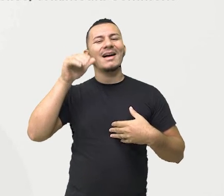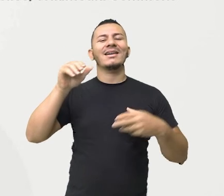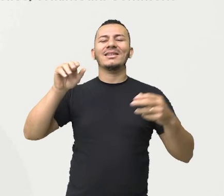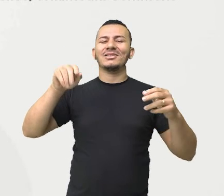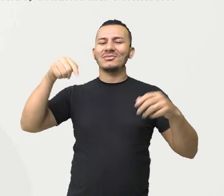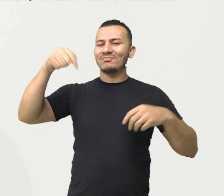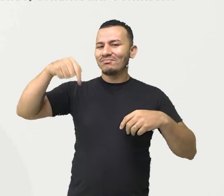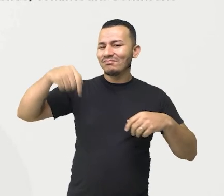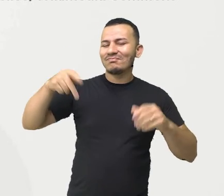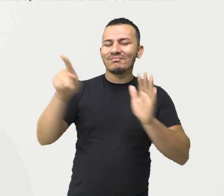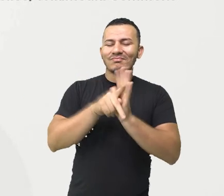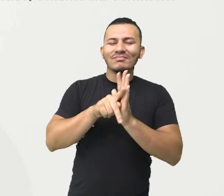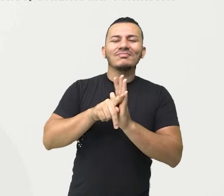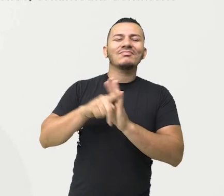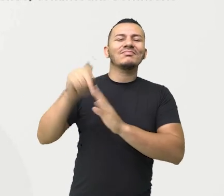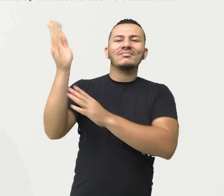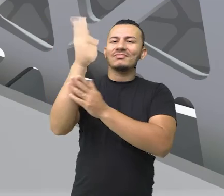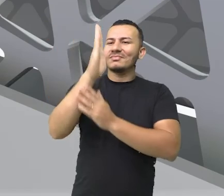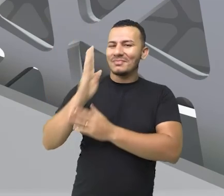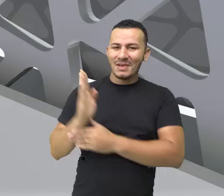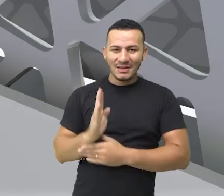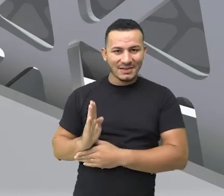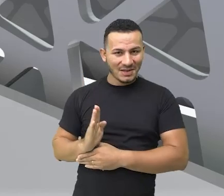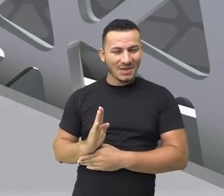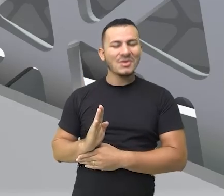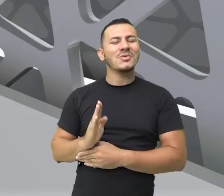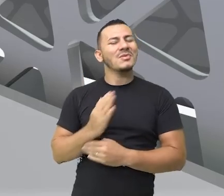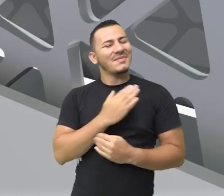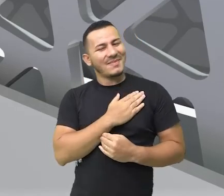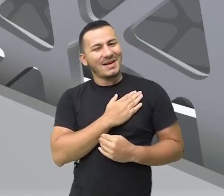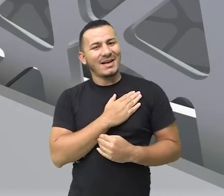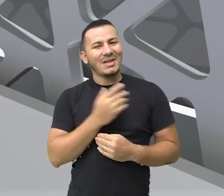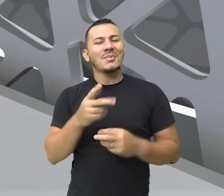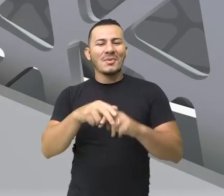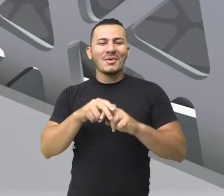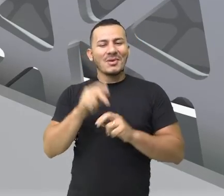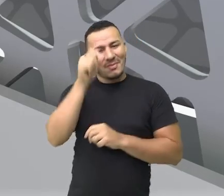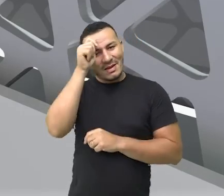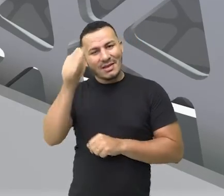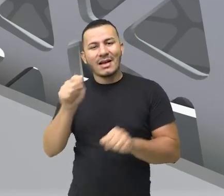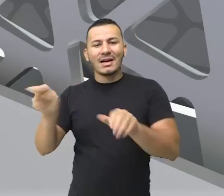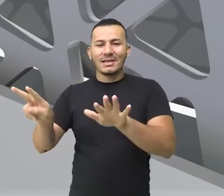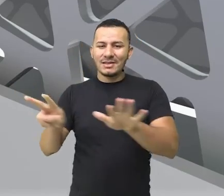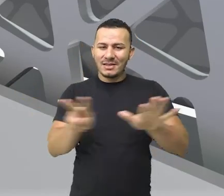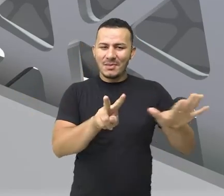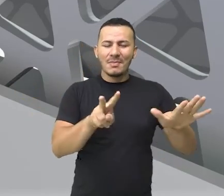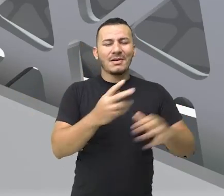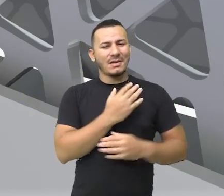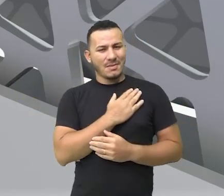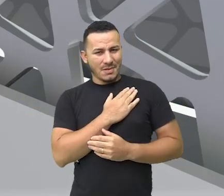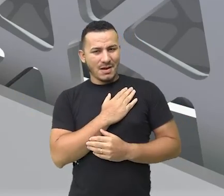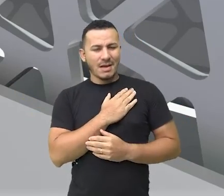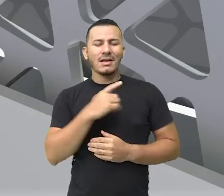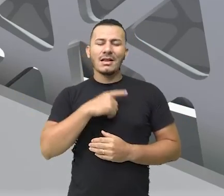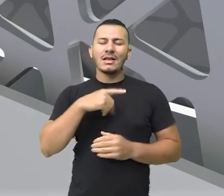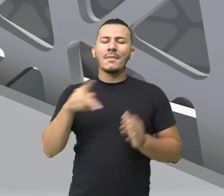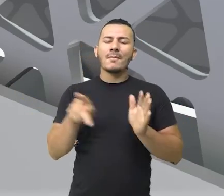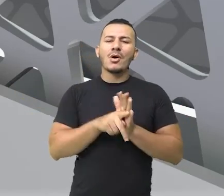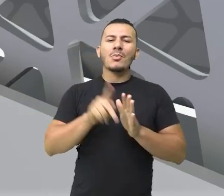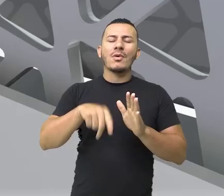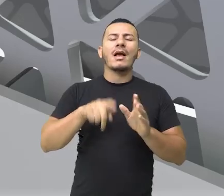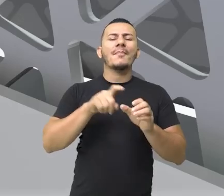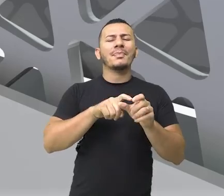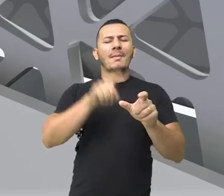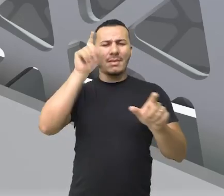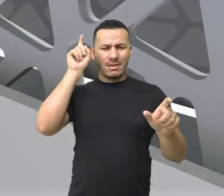respeito do nosso país, da nossa pátria, durante essa semana, né? Da pátria, de independência do